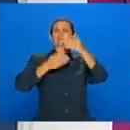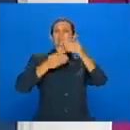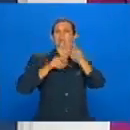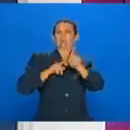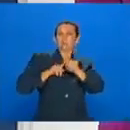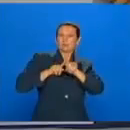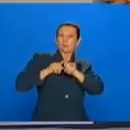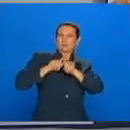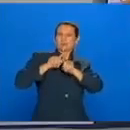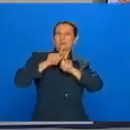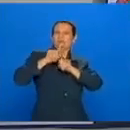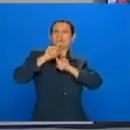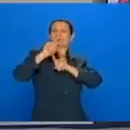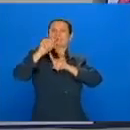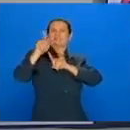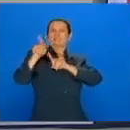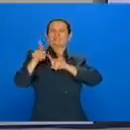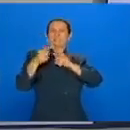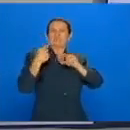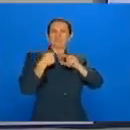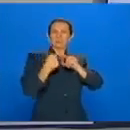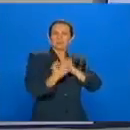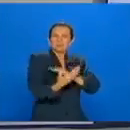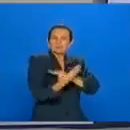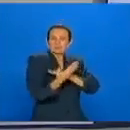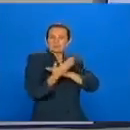auxílio.